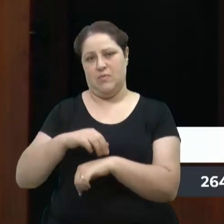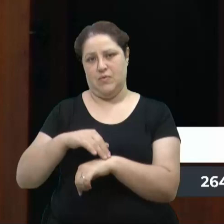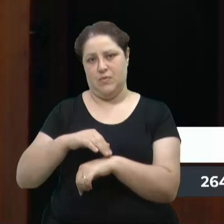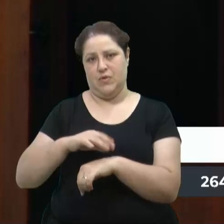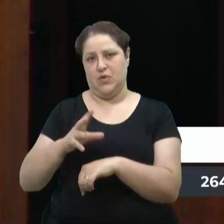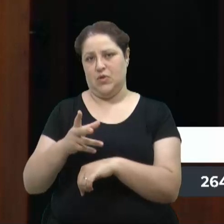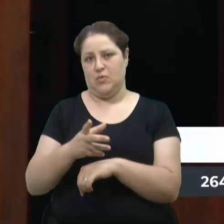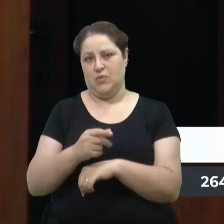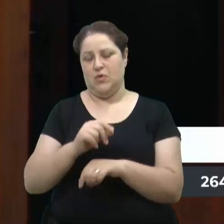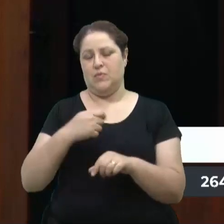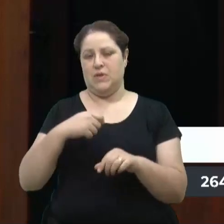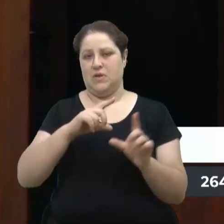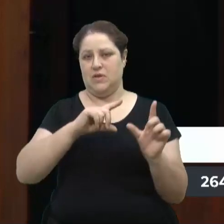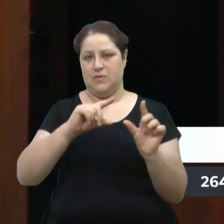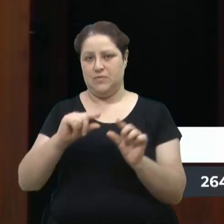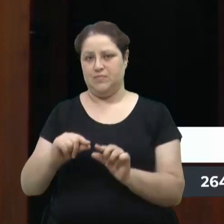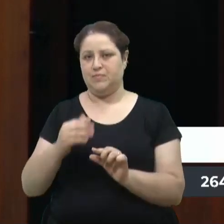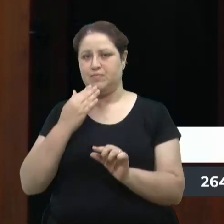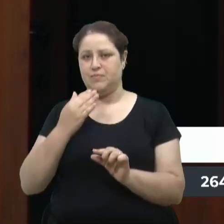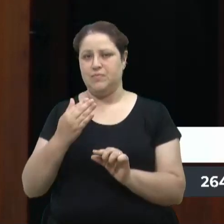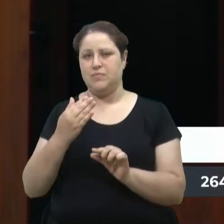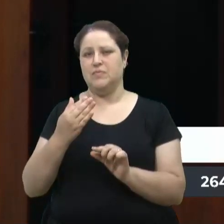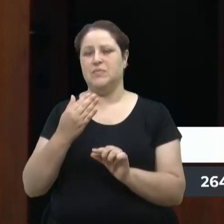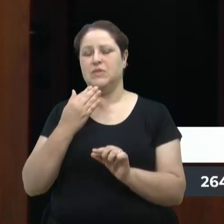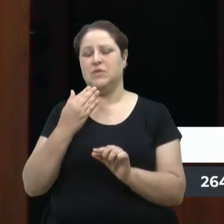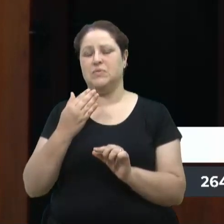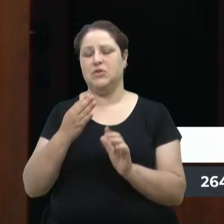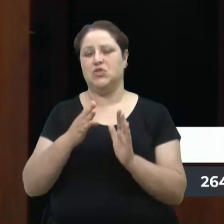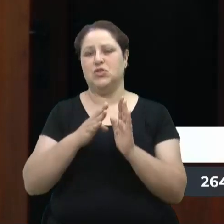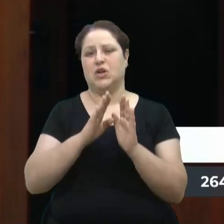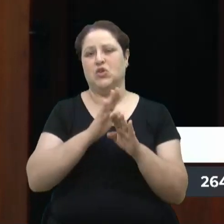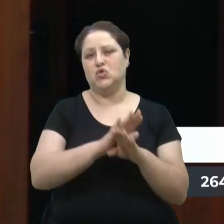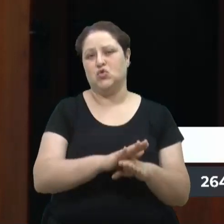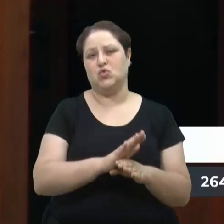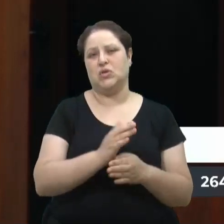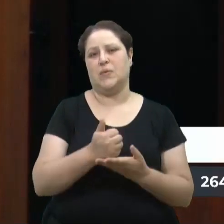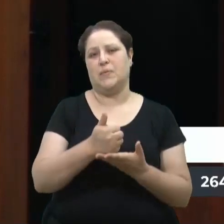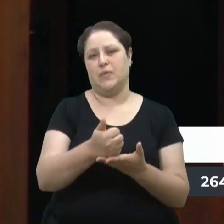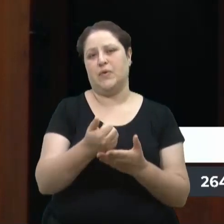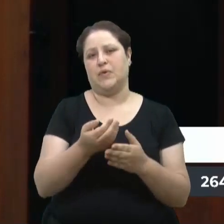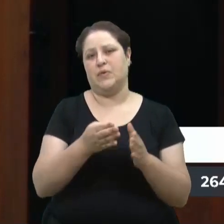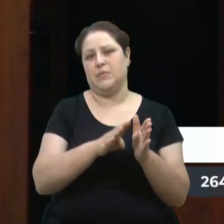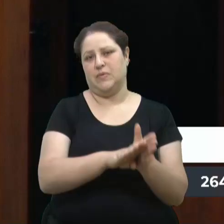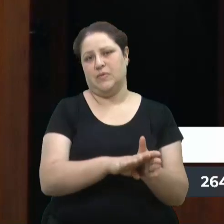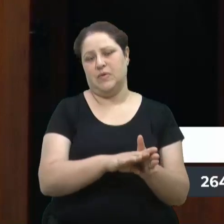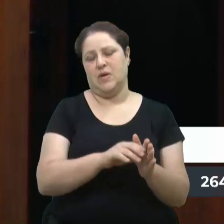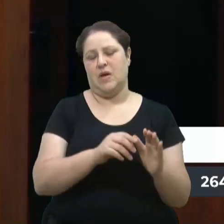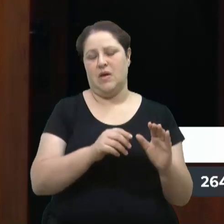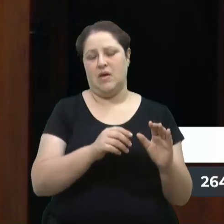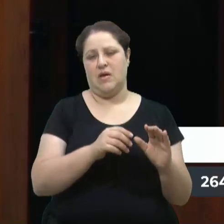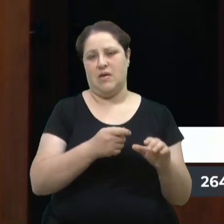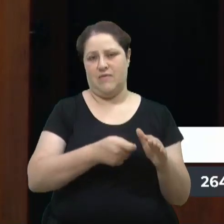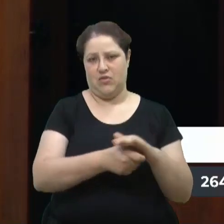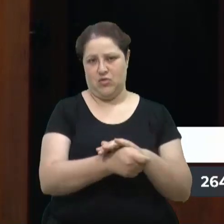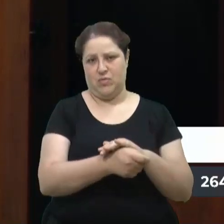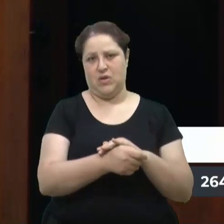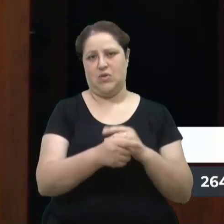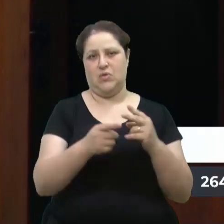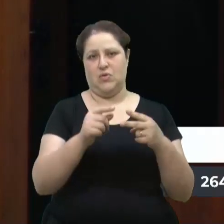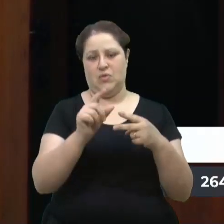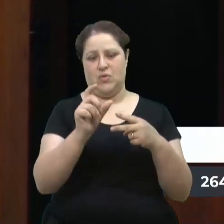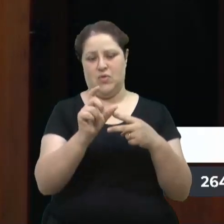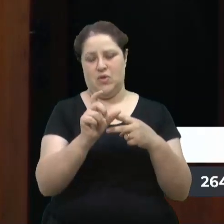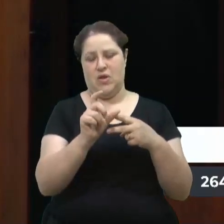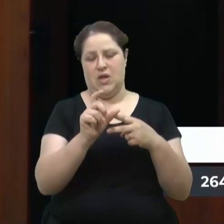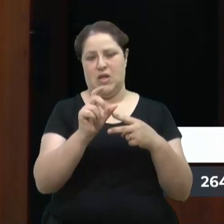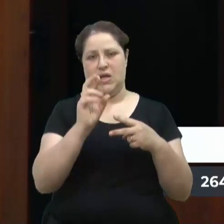Parar de pedir ajuda, apoio, benefício. Investimento é risco e retorno. Risco e retorno, nós temos que pensar